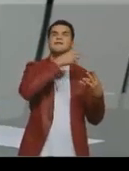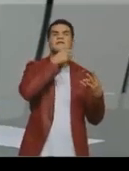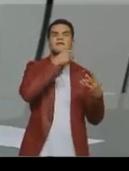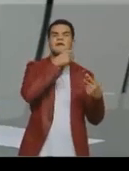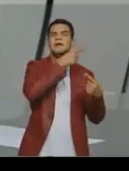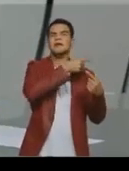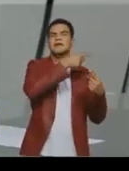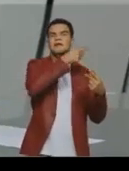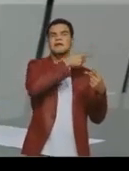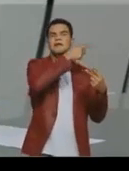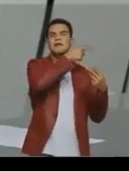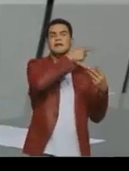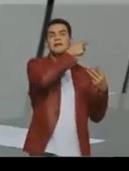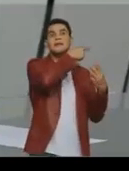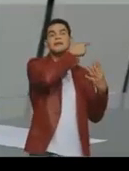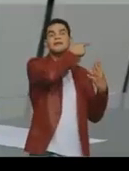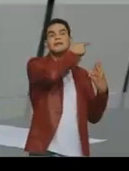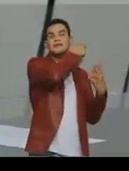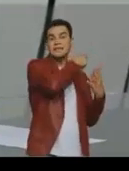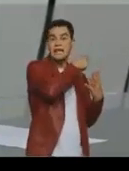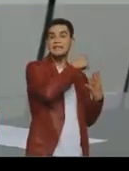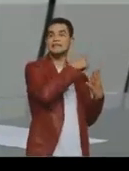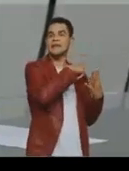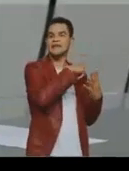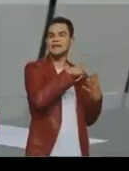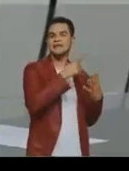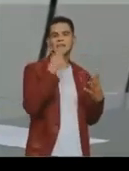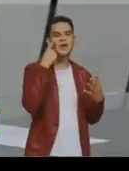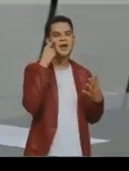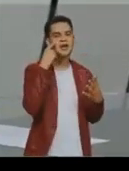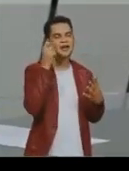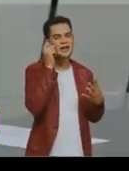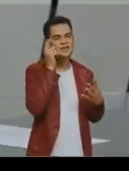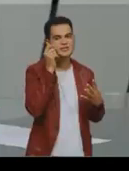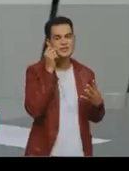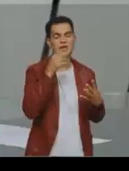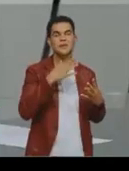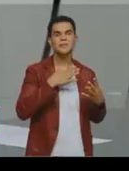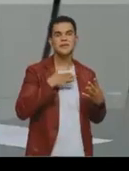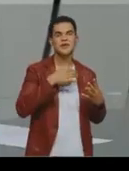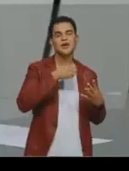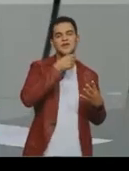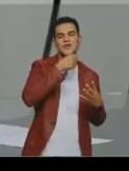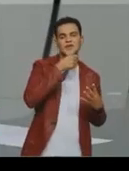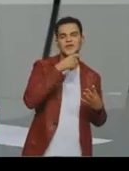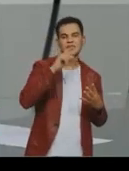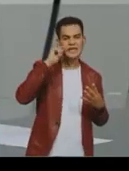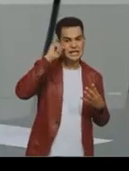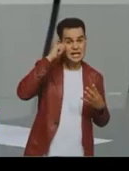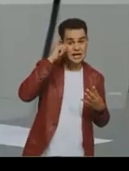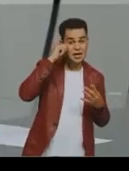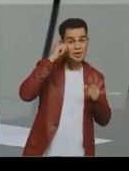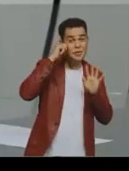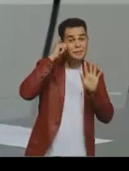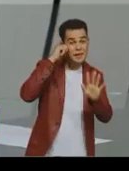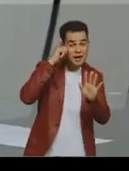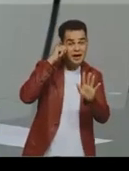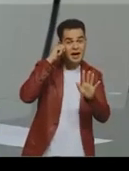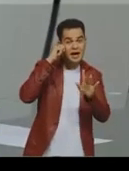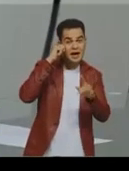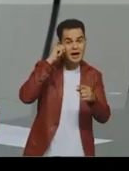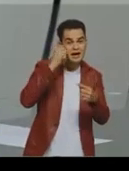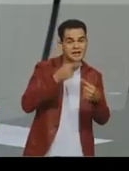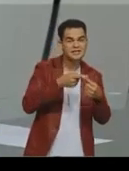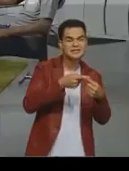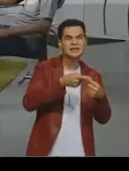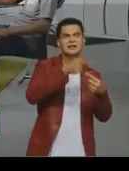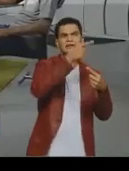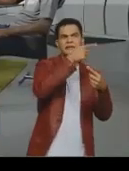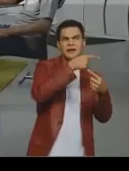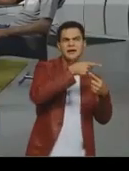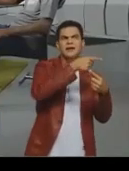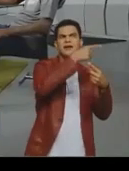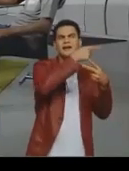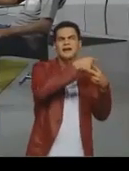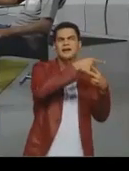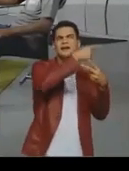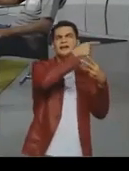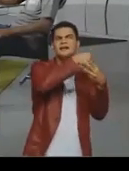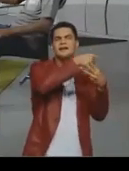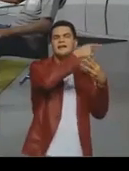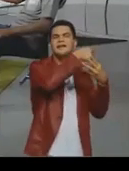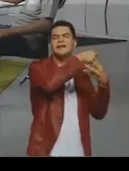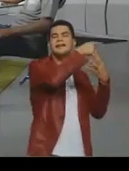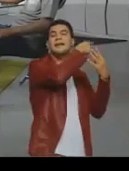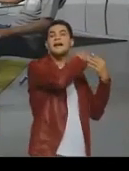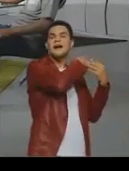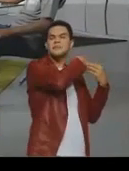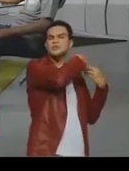azul, e meu avô, por mais que ele seja negro, mas tem, parece que o bisavô dele casou com uma branca, e aí, olha a